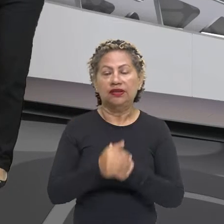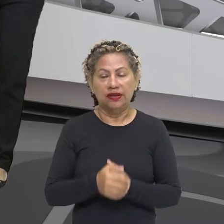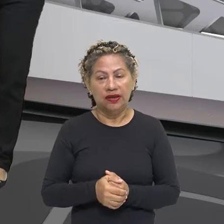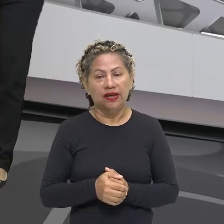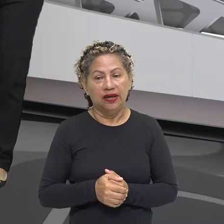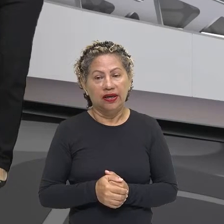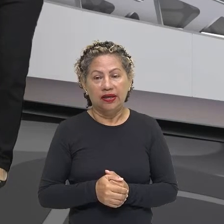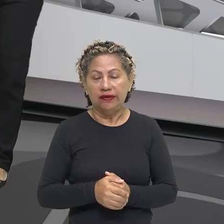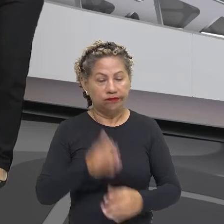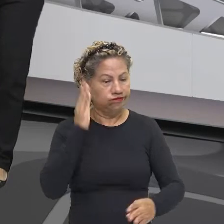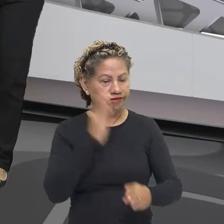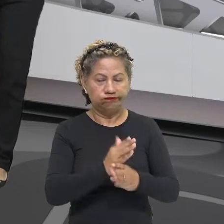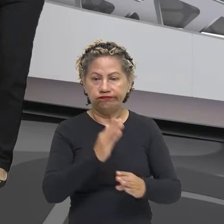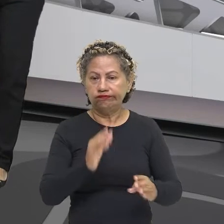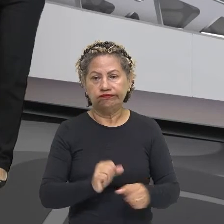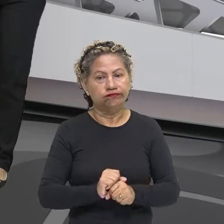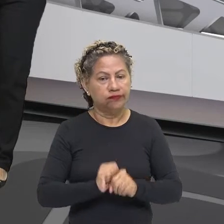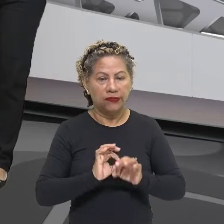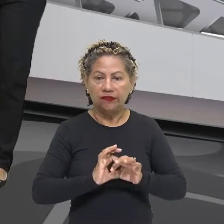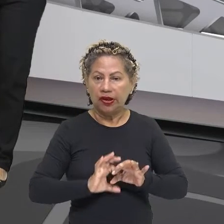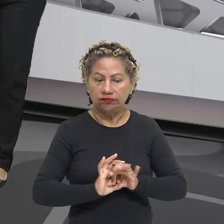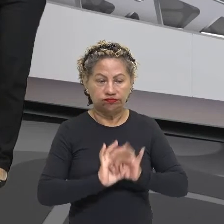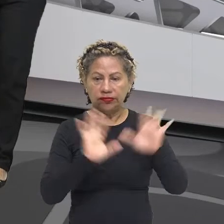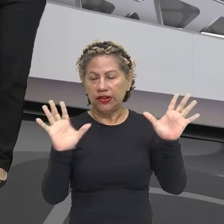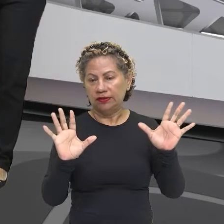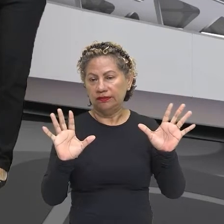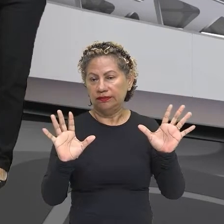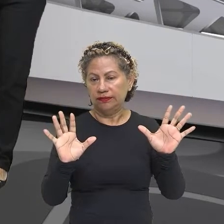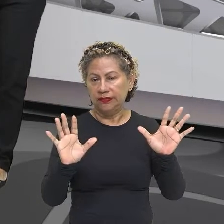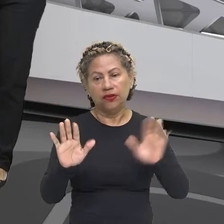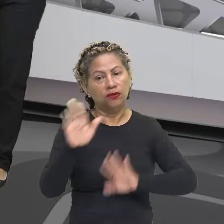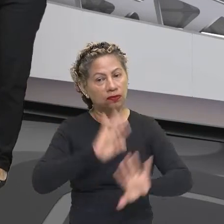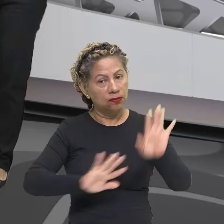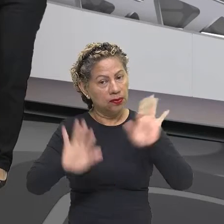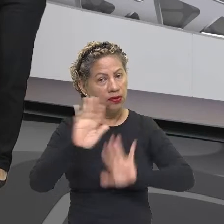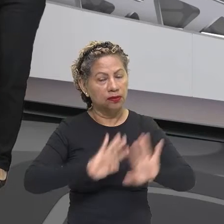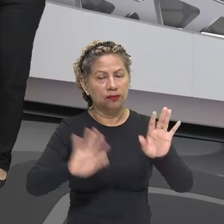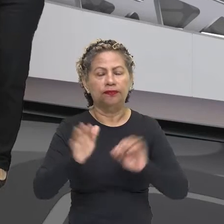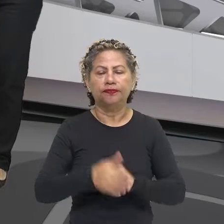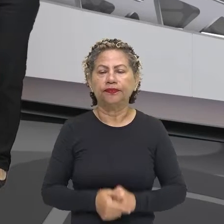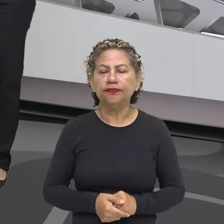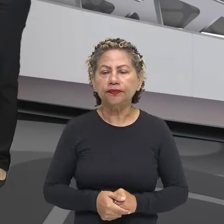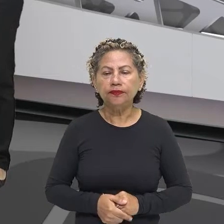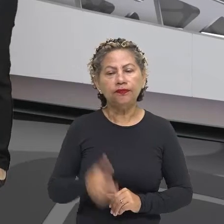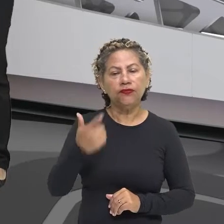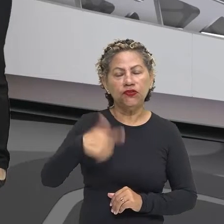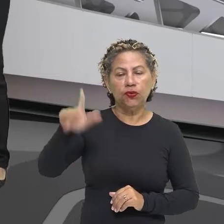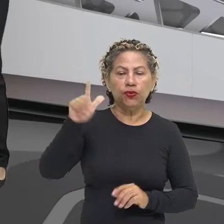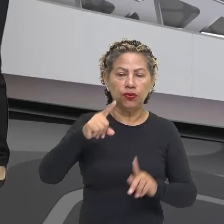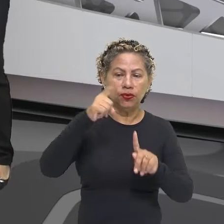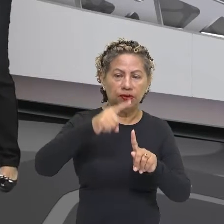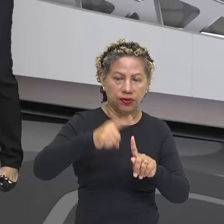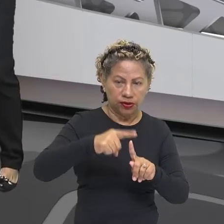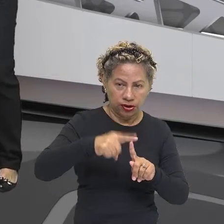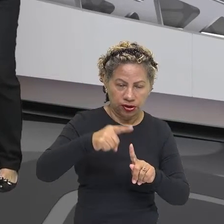para nós, para que a gente lembre, tá bom, gente? Não pode ser data do aniversário, porque é a primeira